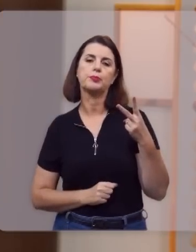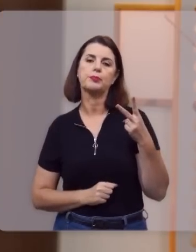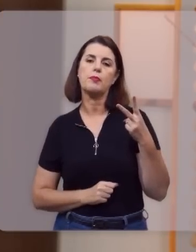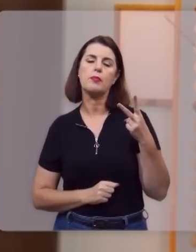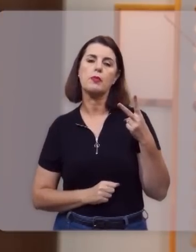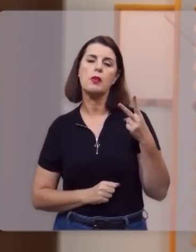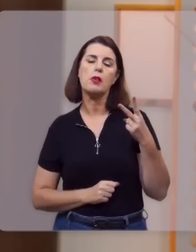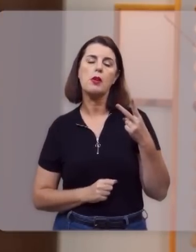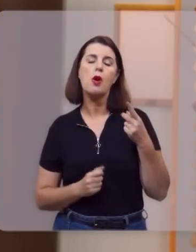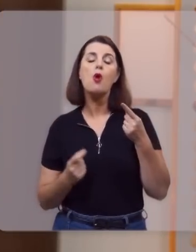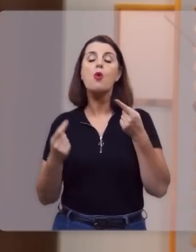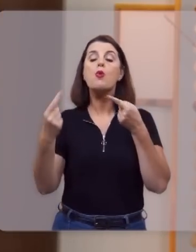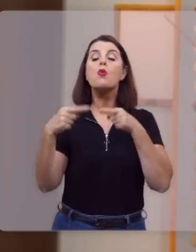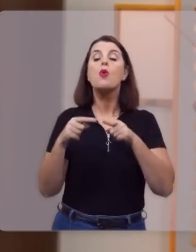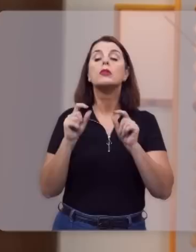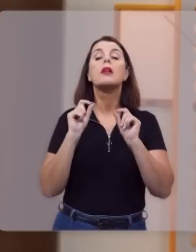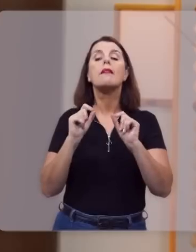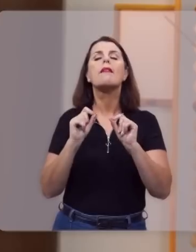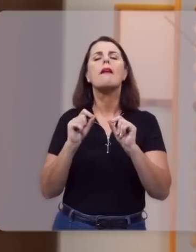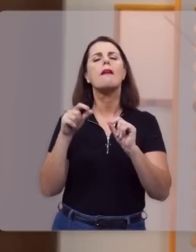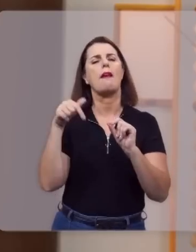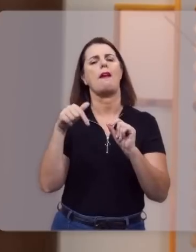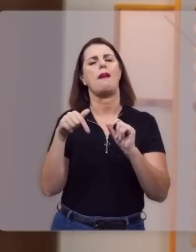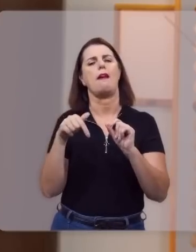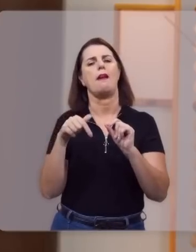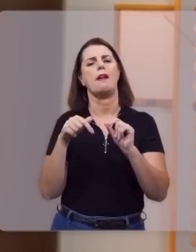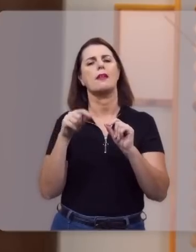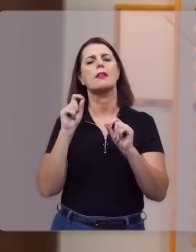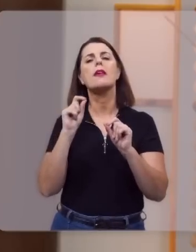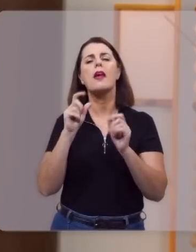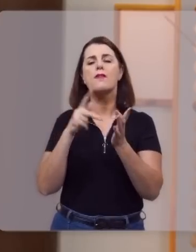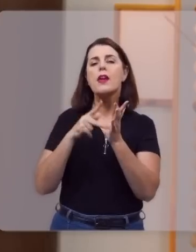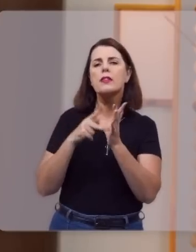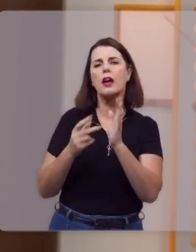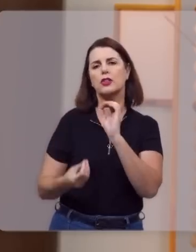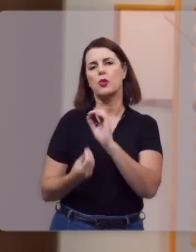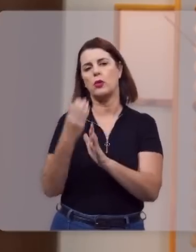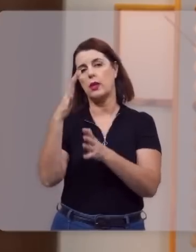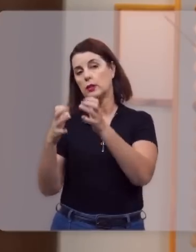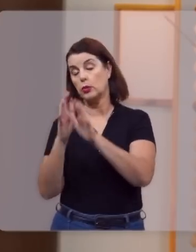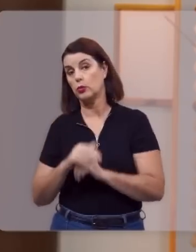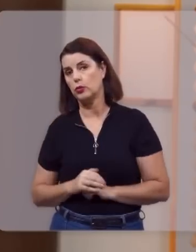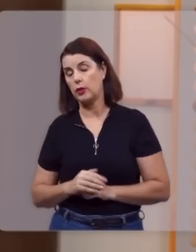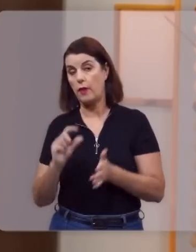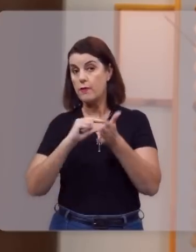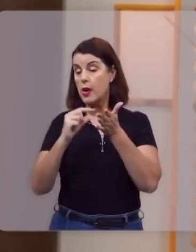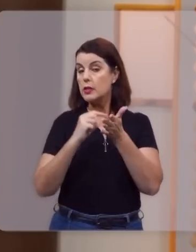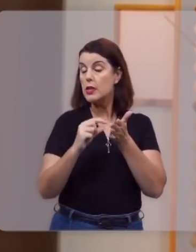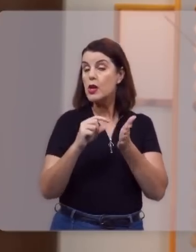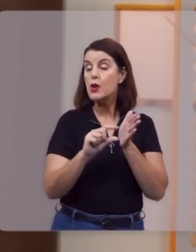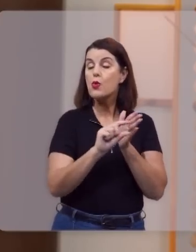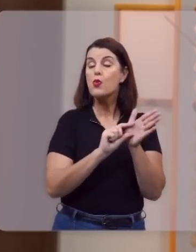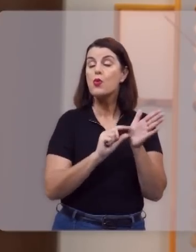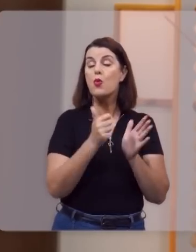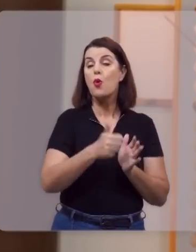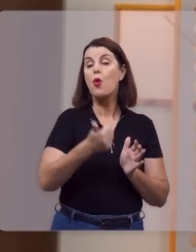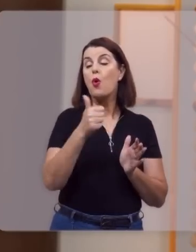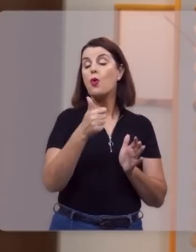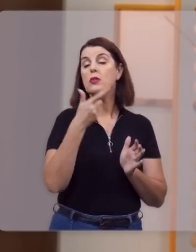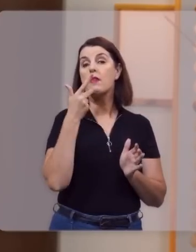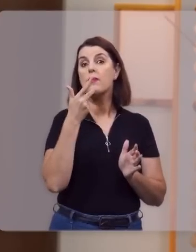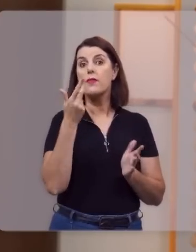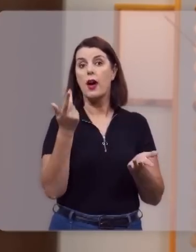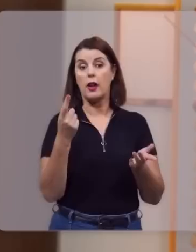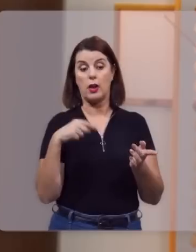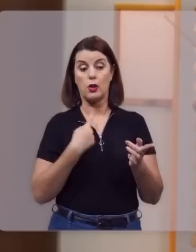é contra quem é esta luta. E o versículo de número 11 diz que nós precisamos ficar firmes contra